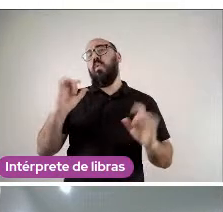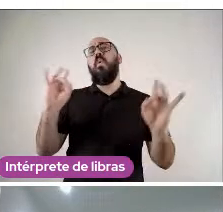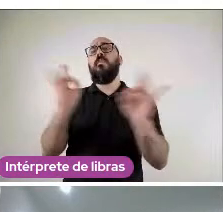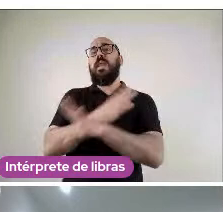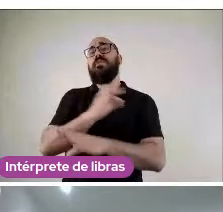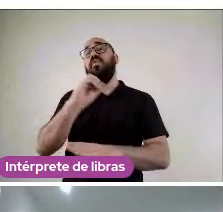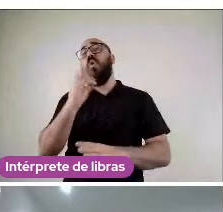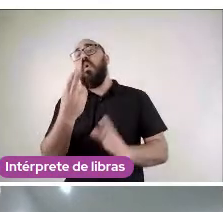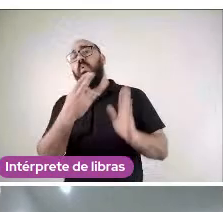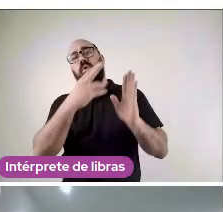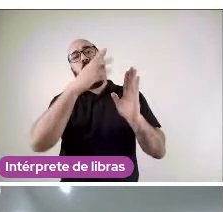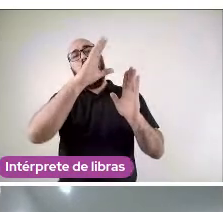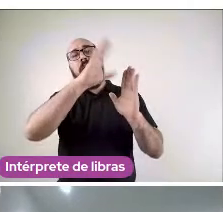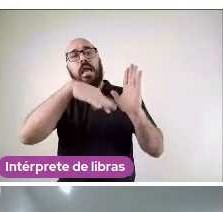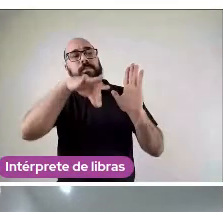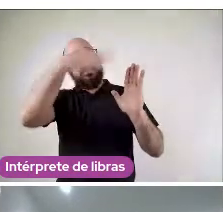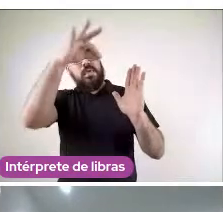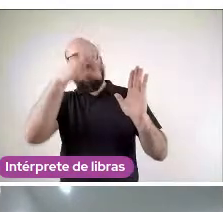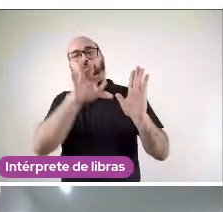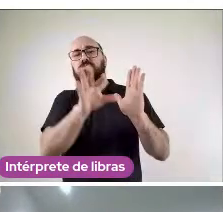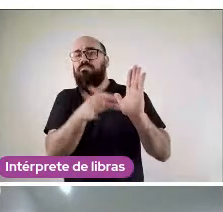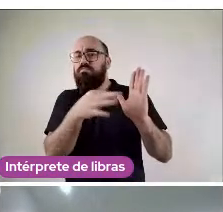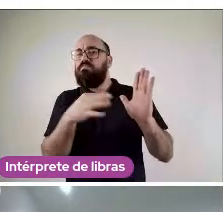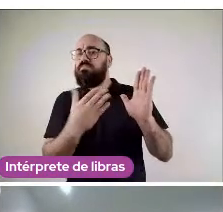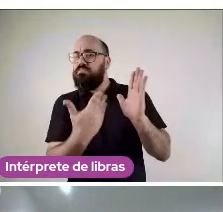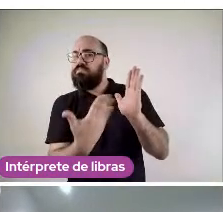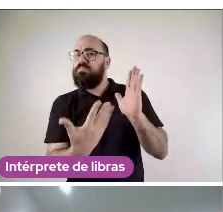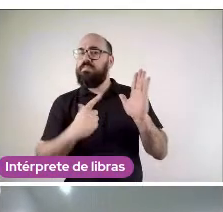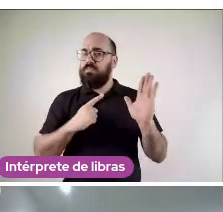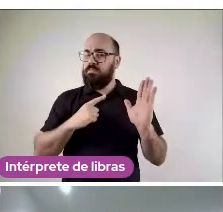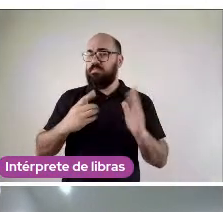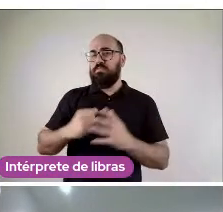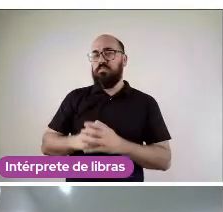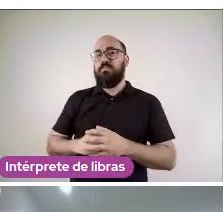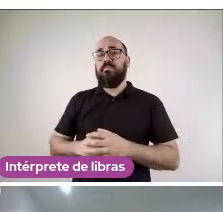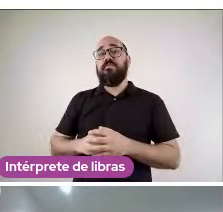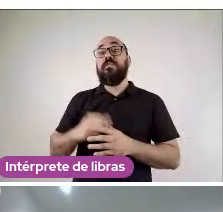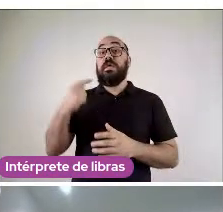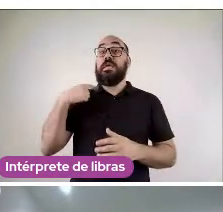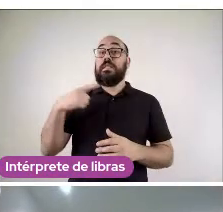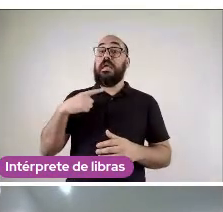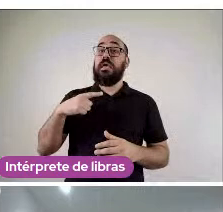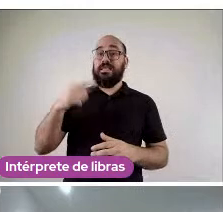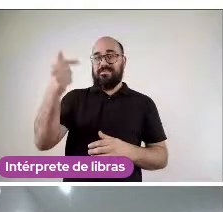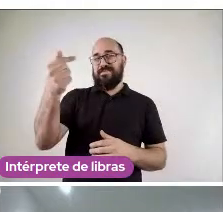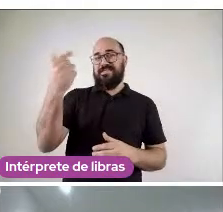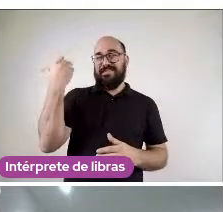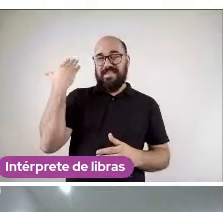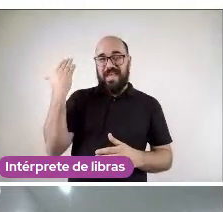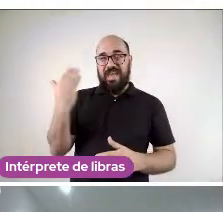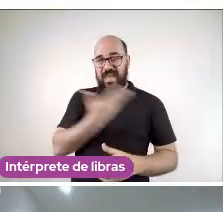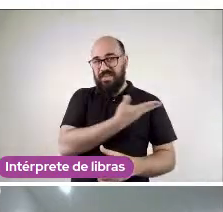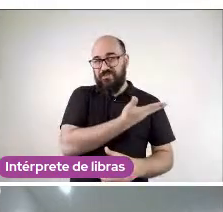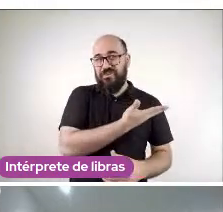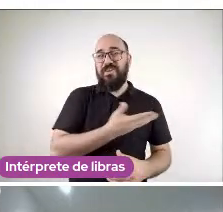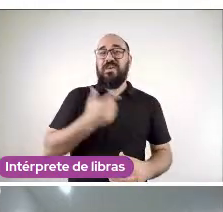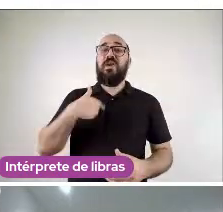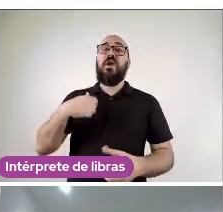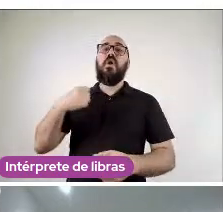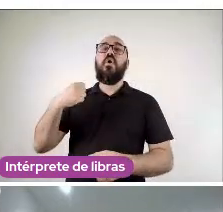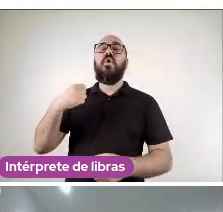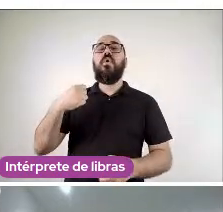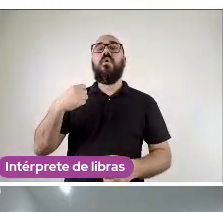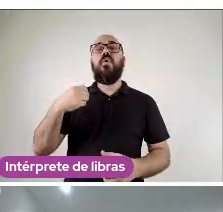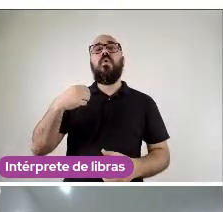mais específico do ODS-14, eu destaco o estudo dos corredores de sustentabilidade, no caso, os corredores